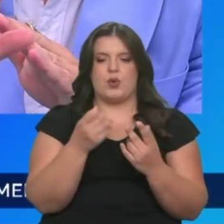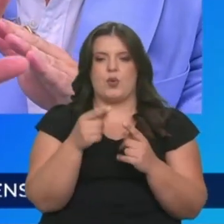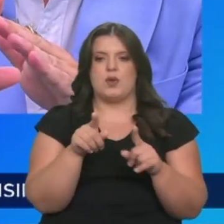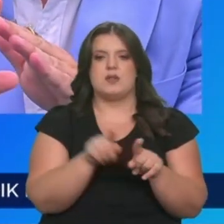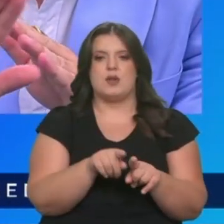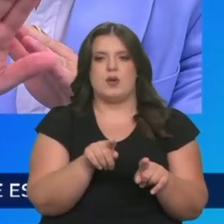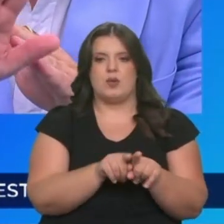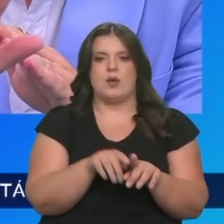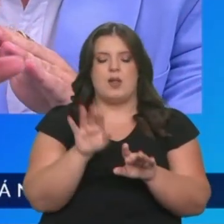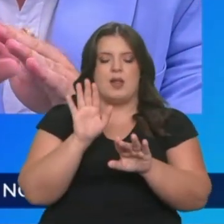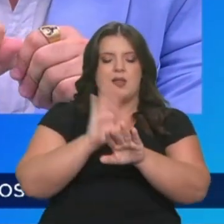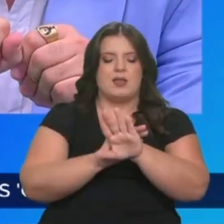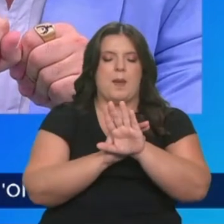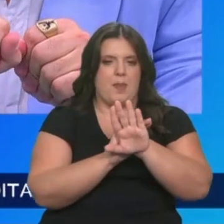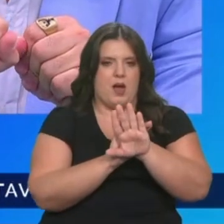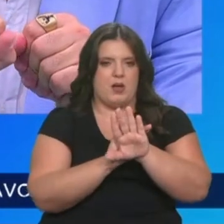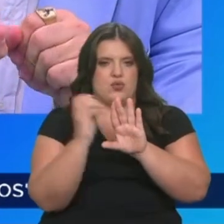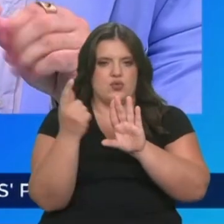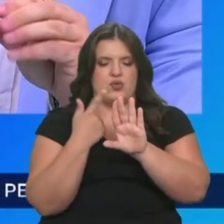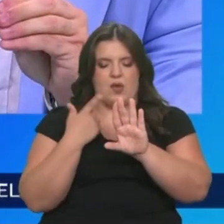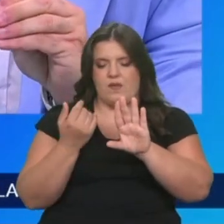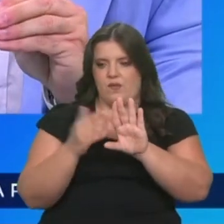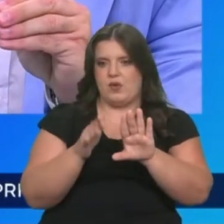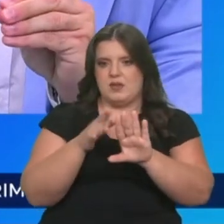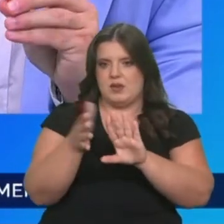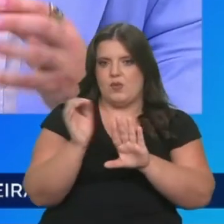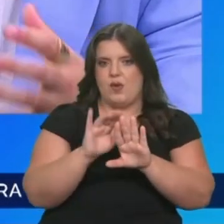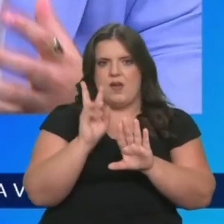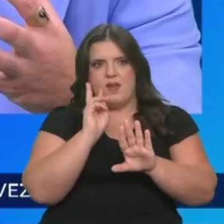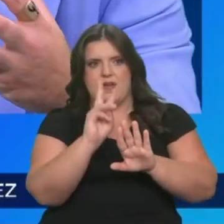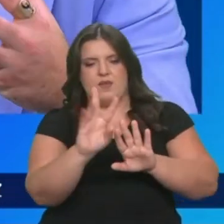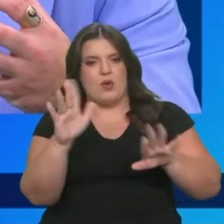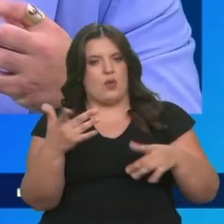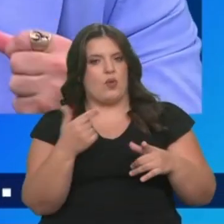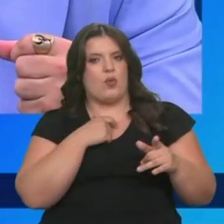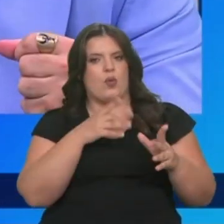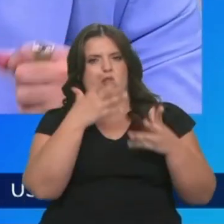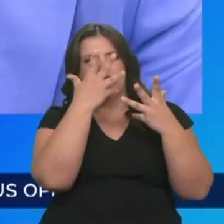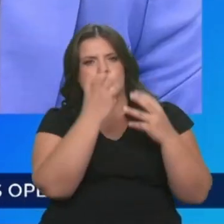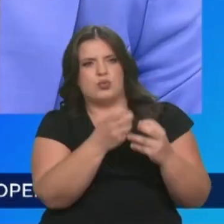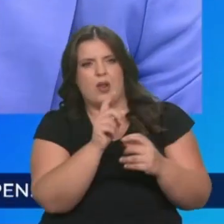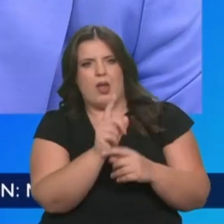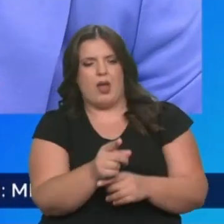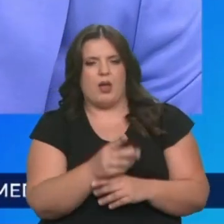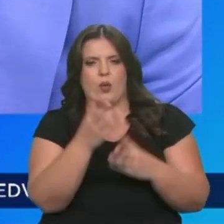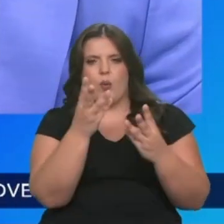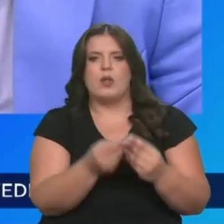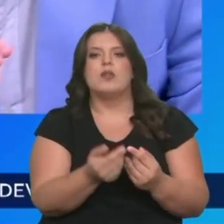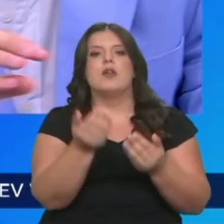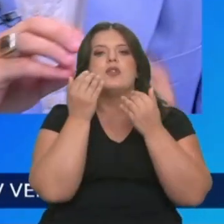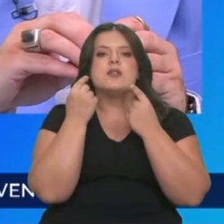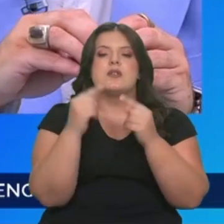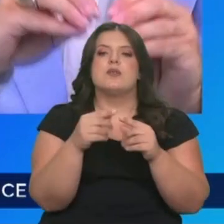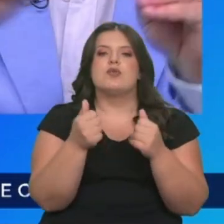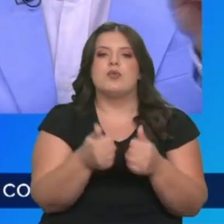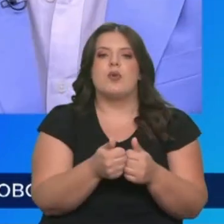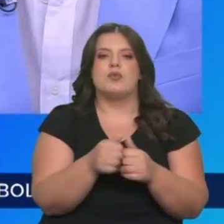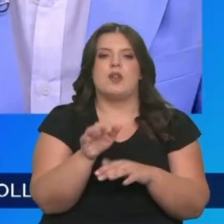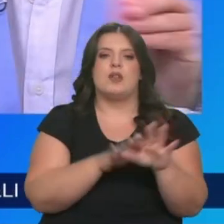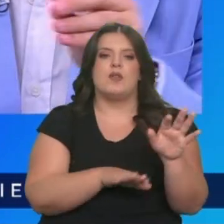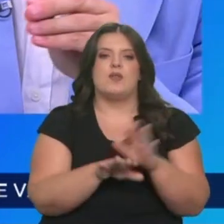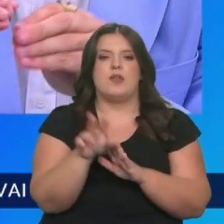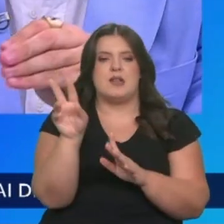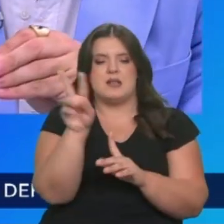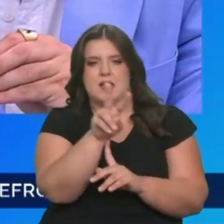que tapar o nosso Sol para não ser influenciado pela luminosidade do Sol e ver qual é, quão escuro é o espaço. E temos boas notícias. Ele fez esta